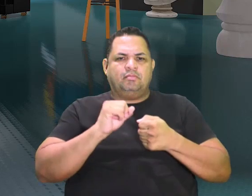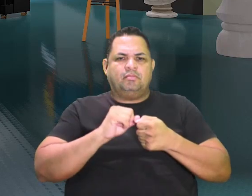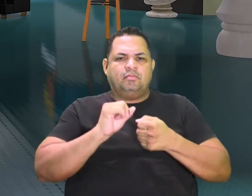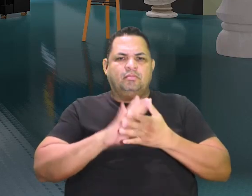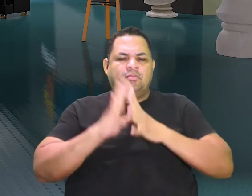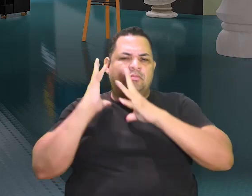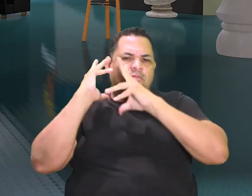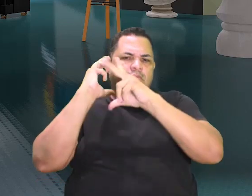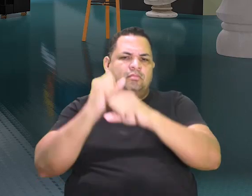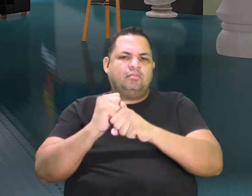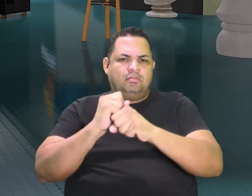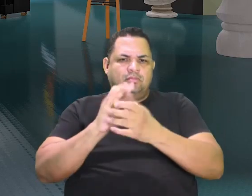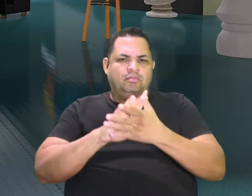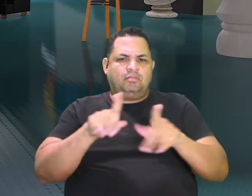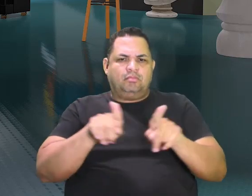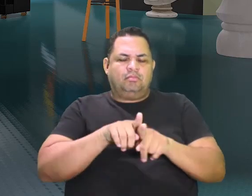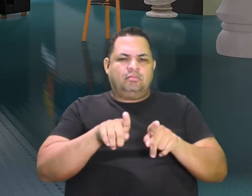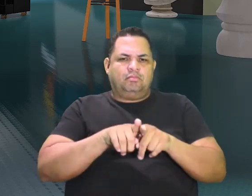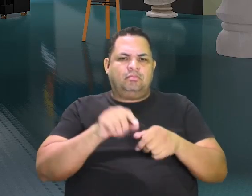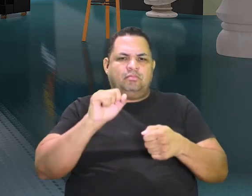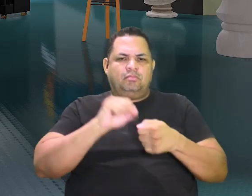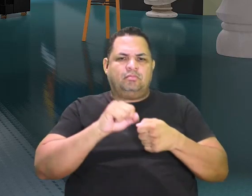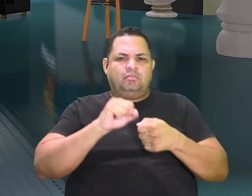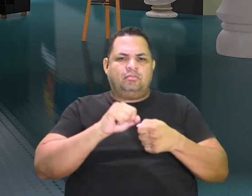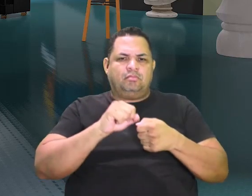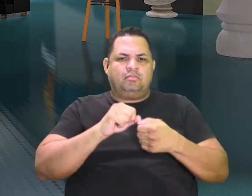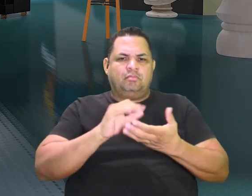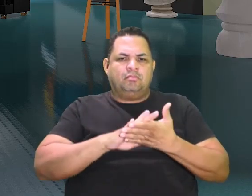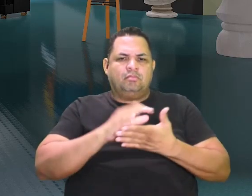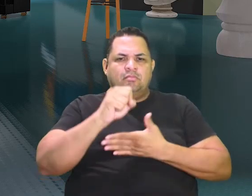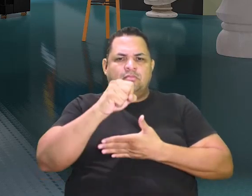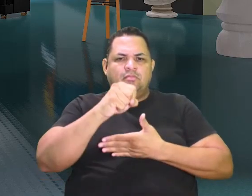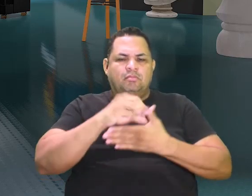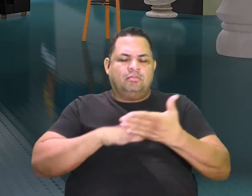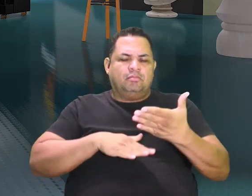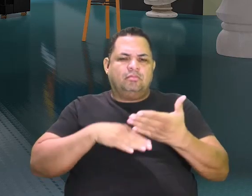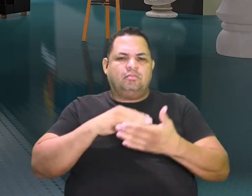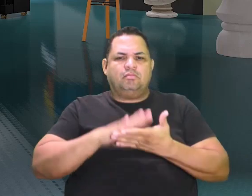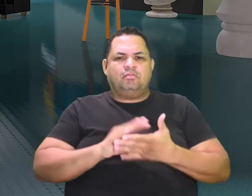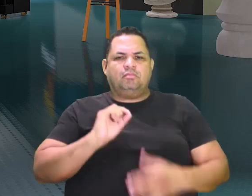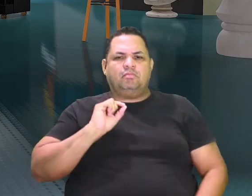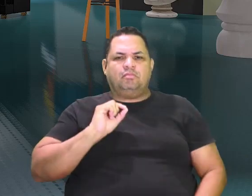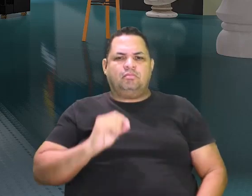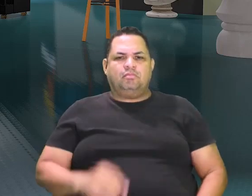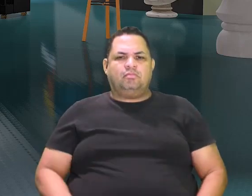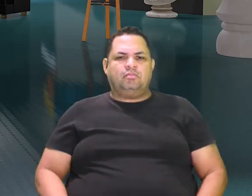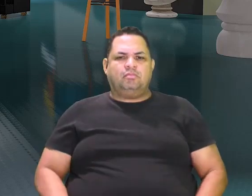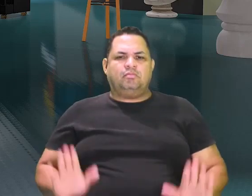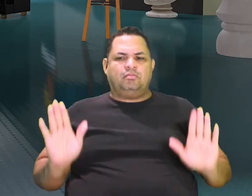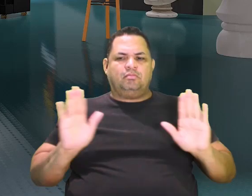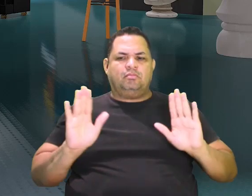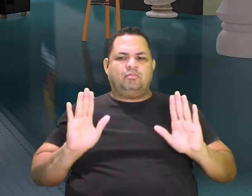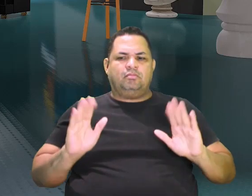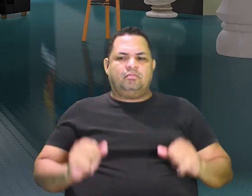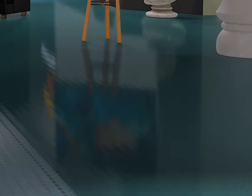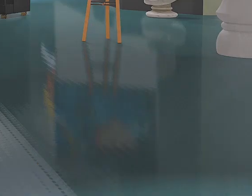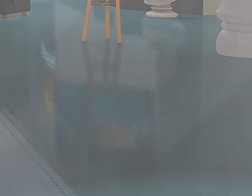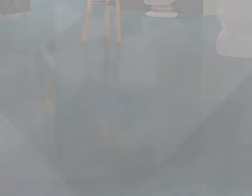fazer a nossa revisão e também para fazer os nossos exercícios. Tchau.